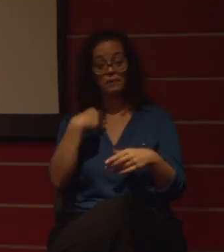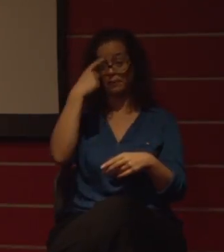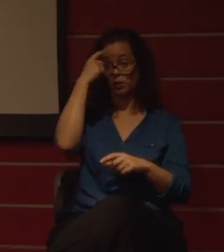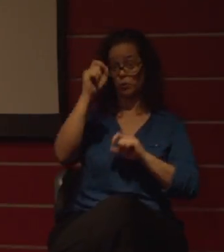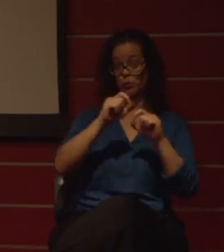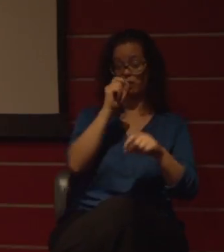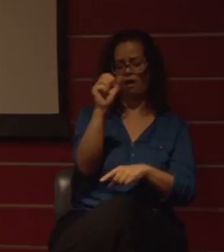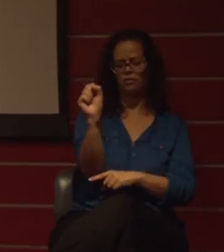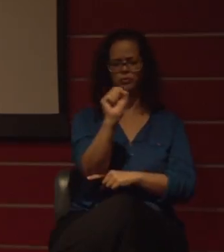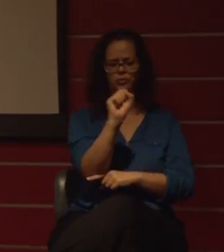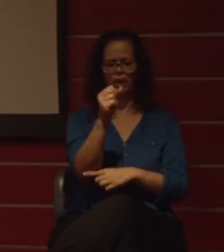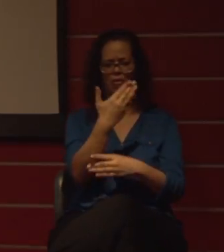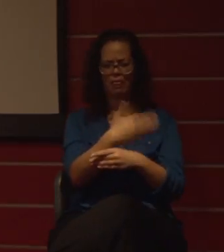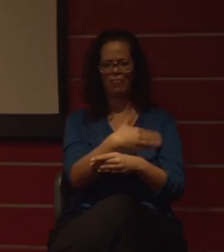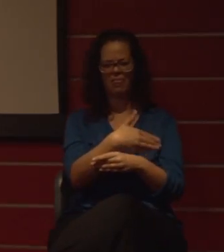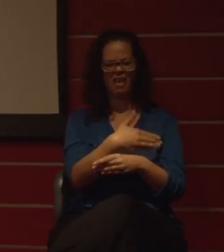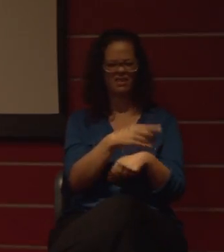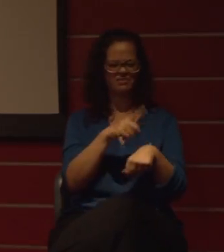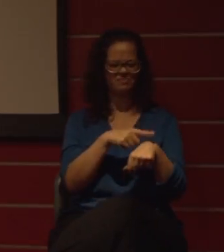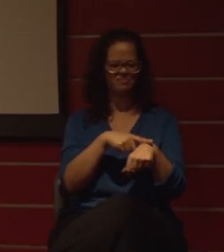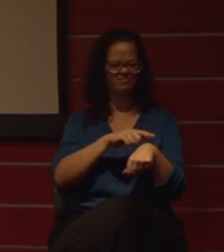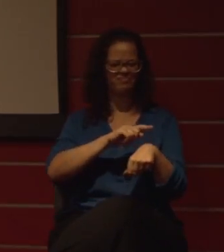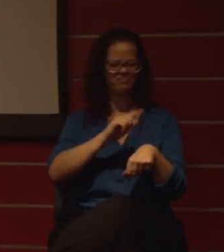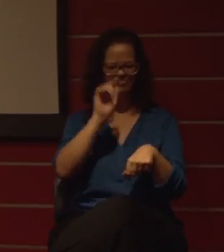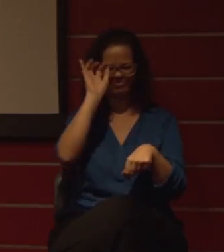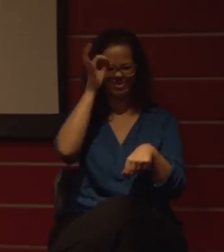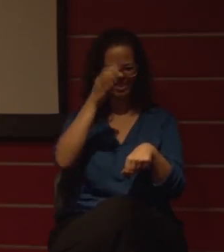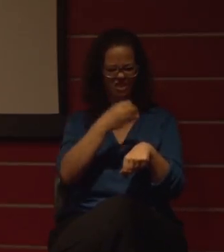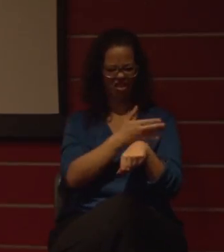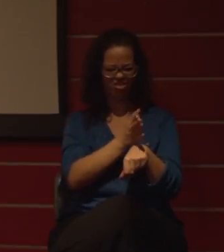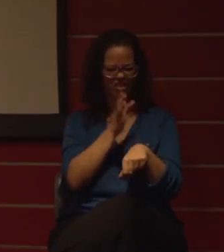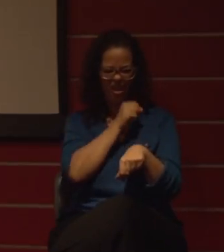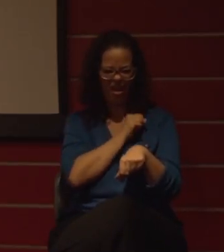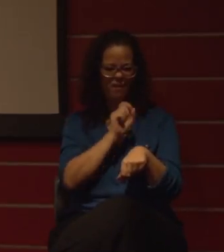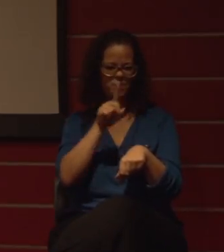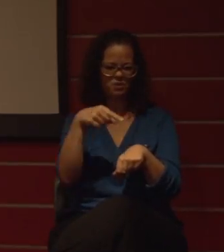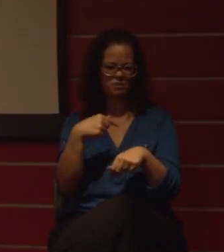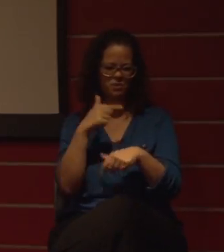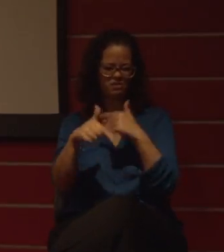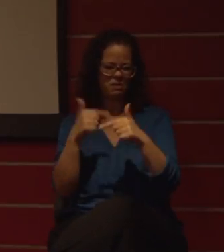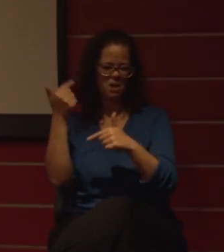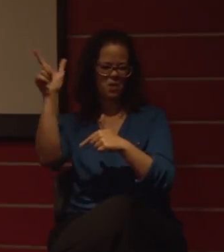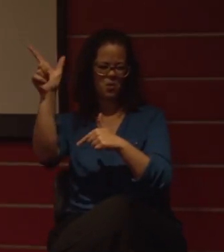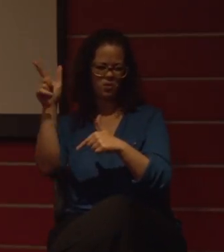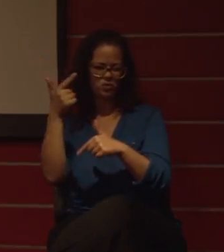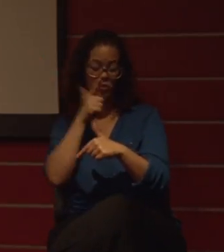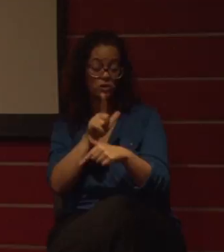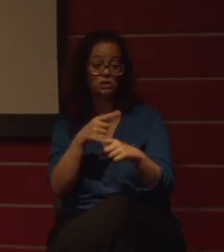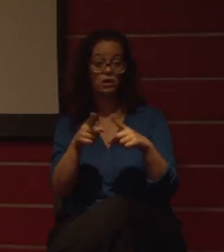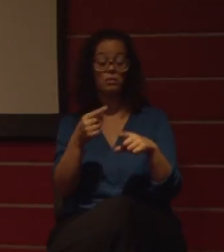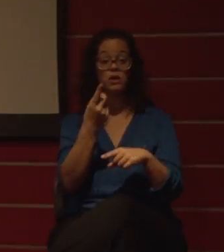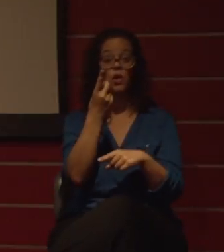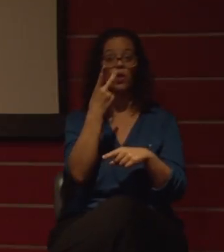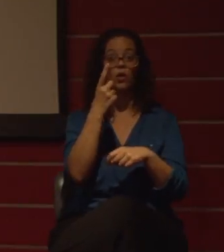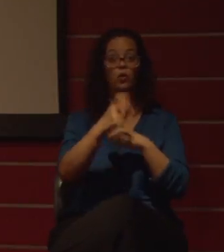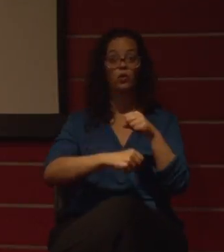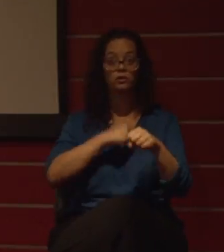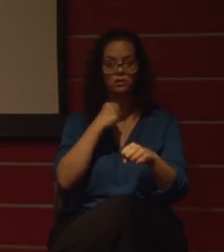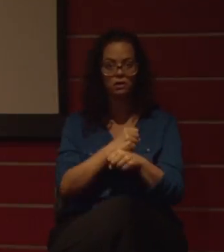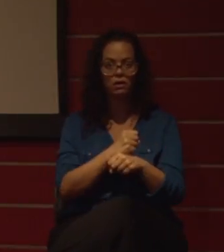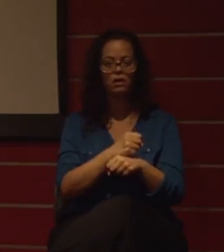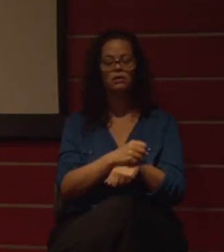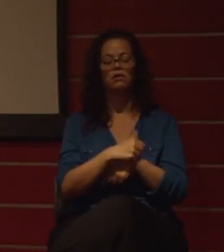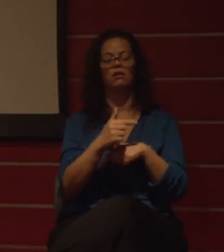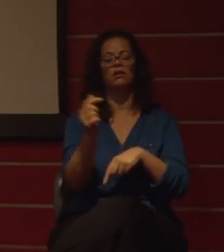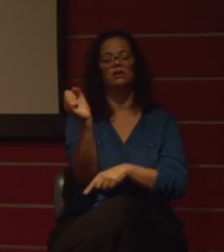eh seria temporário que logo ele teria empreg e continua 12 anos depois ele continua se iludindo que é